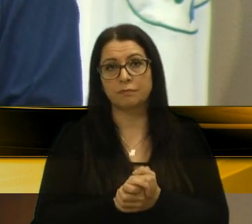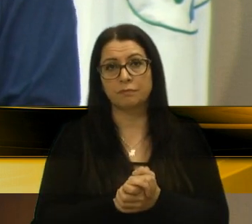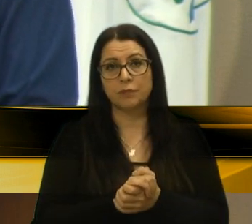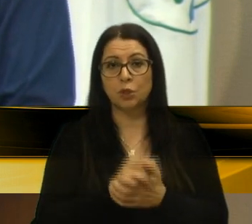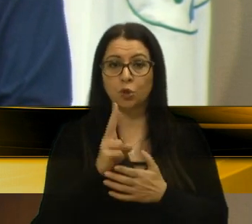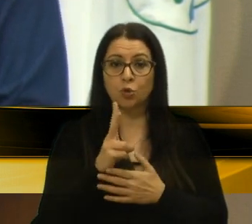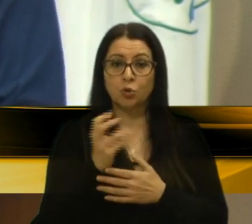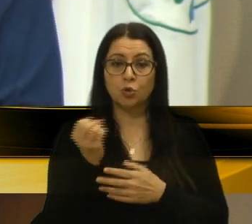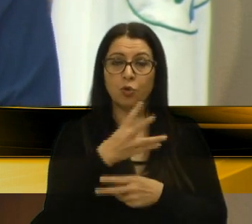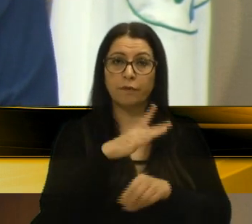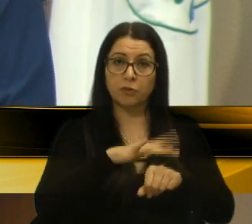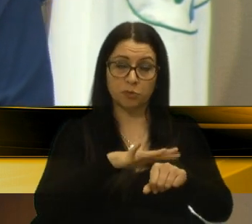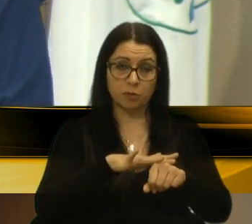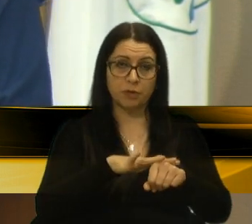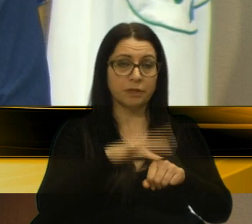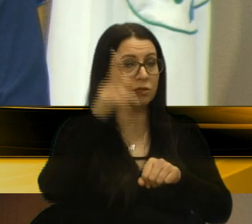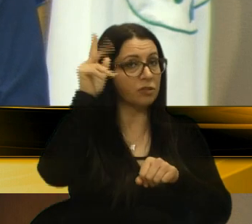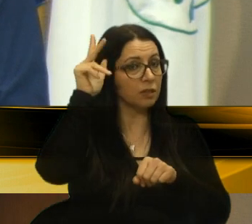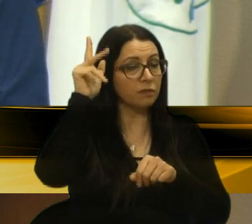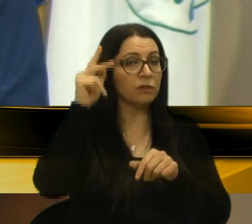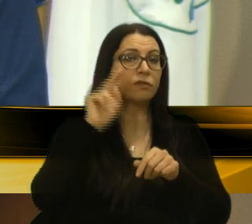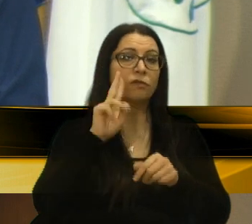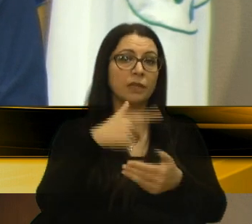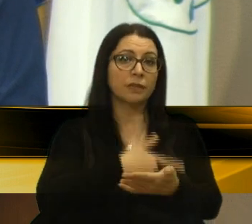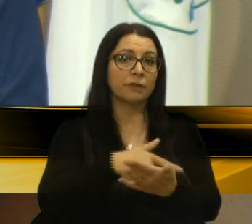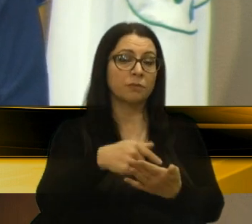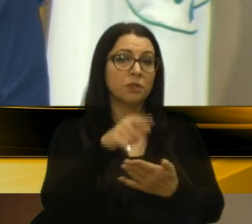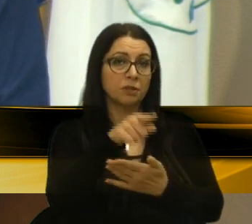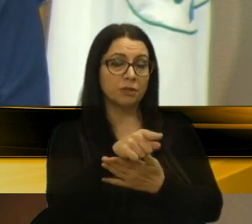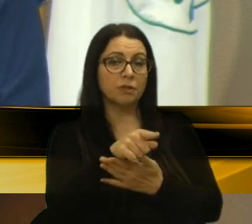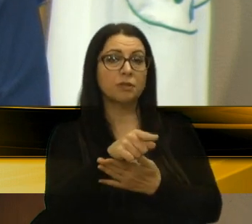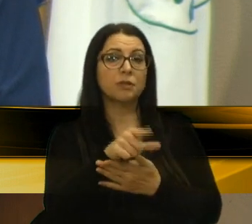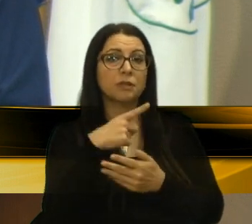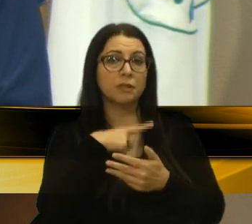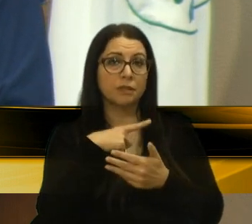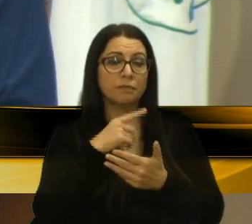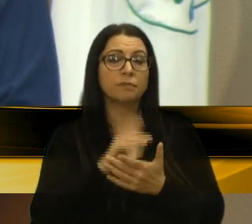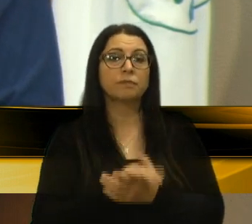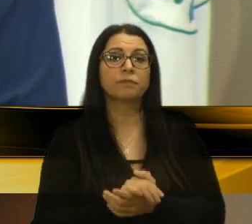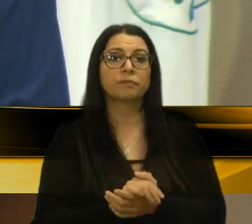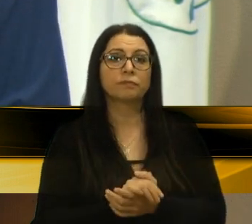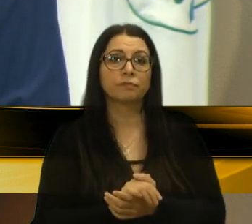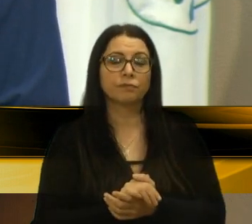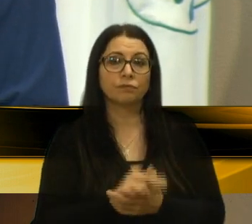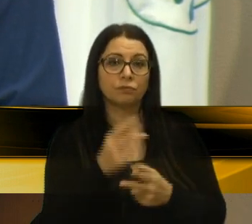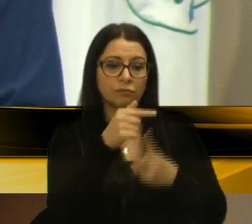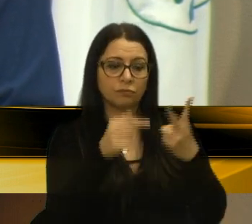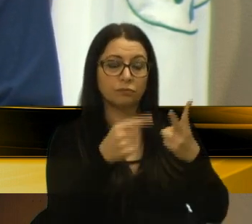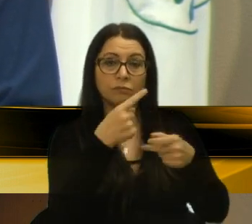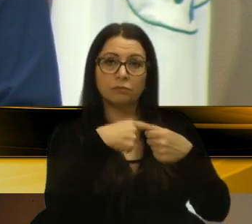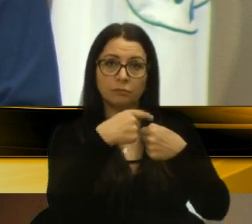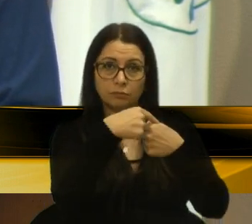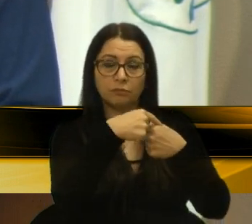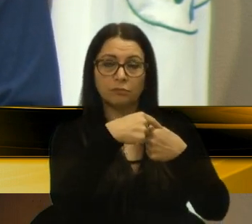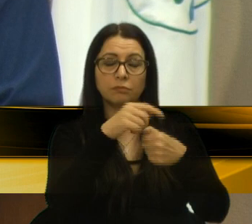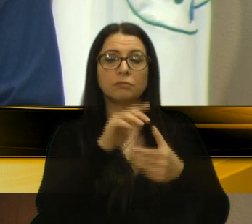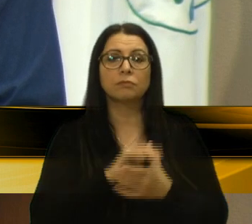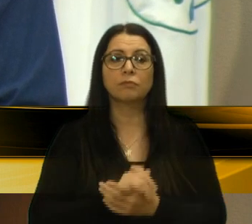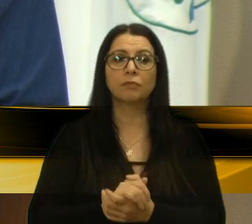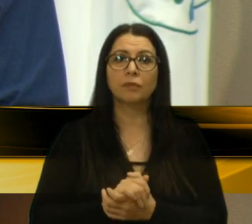novos casos em equinos diagnosticados em São Lourenço do Sul, na Costa Doce, em Santo Antônio da Patrulha, no litoral